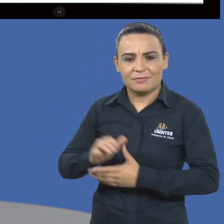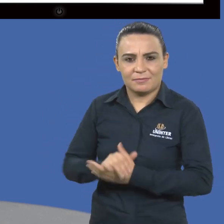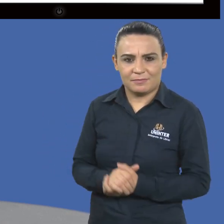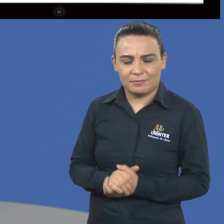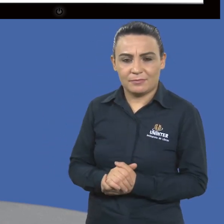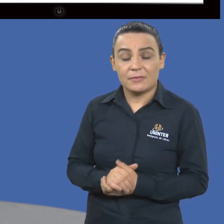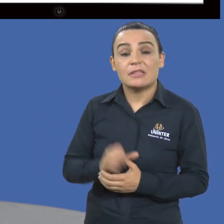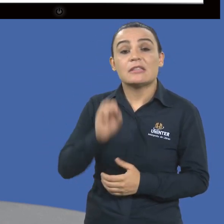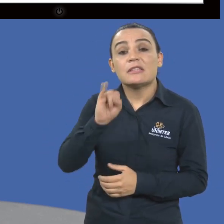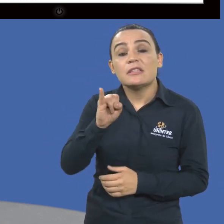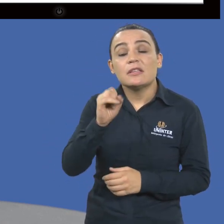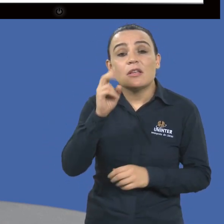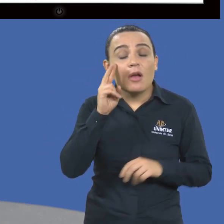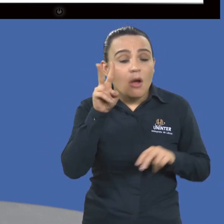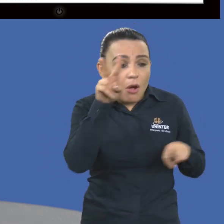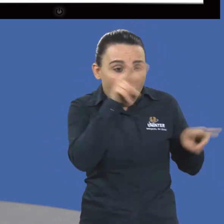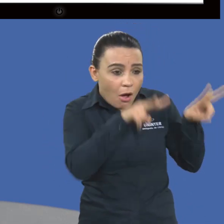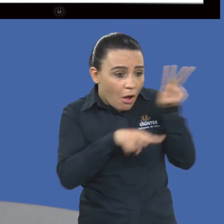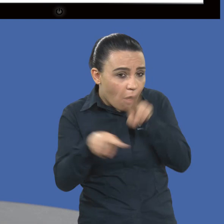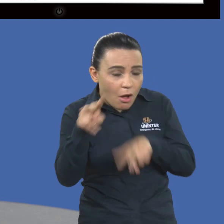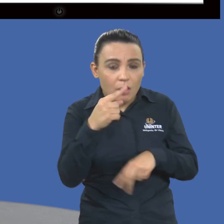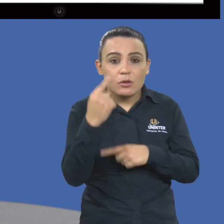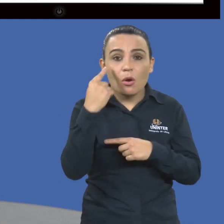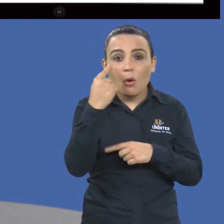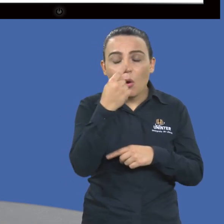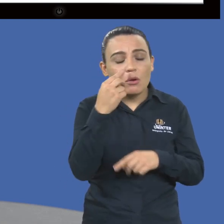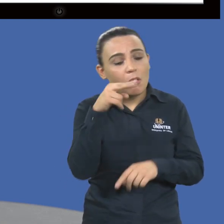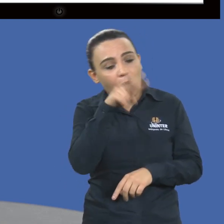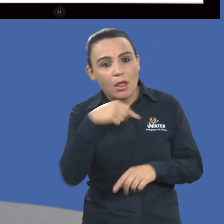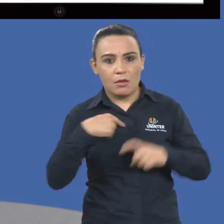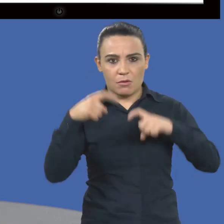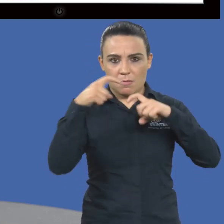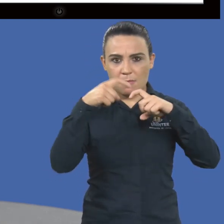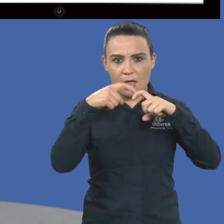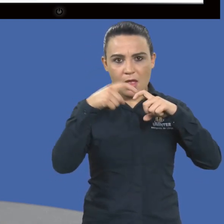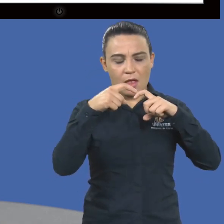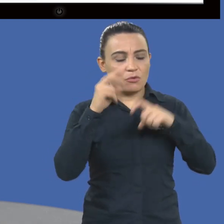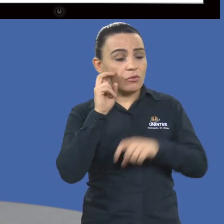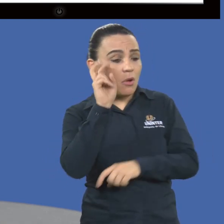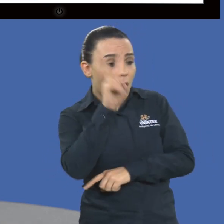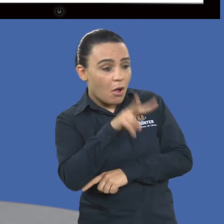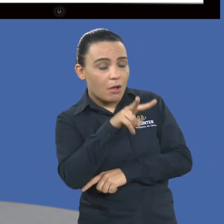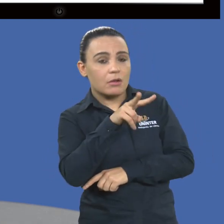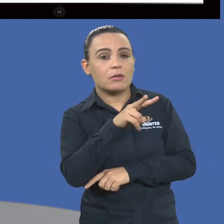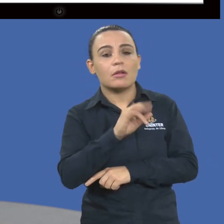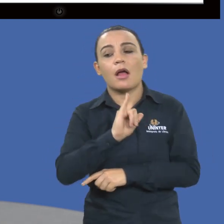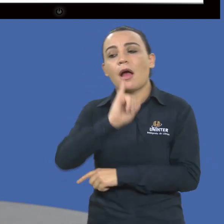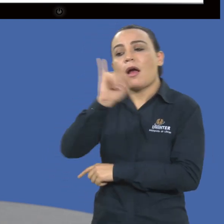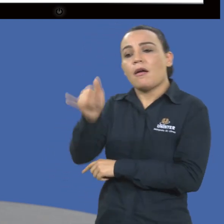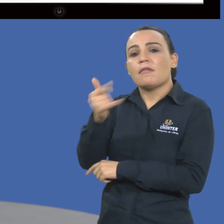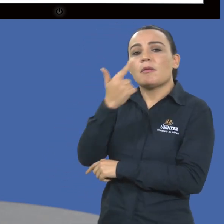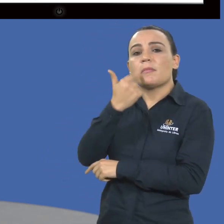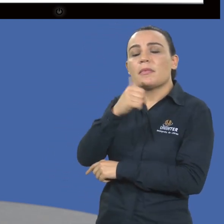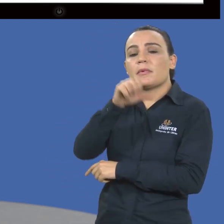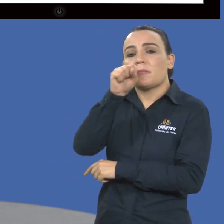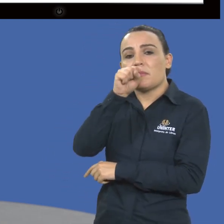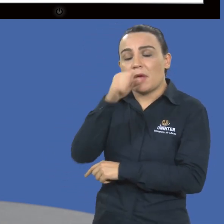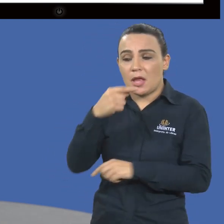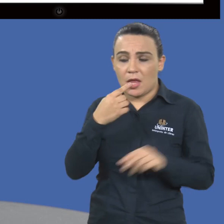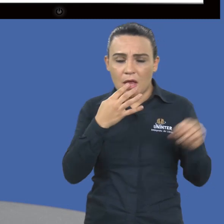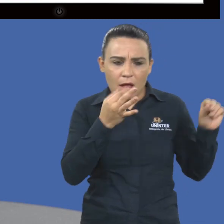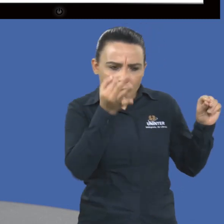tenho condições, olhando clinicamente essas crianças, e dizer para o pai ou para a